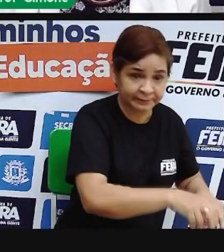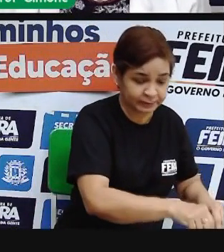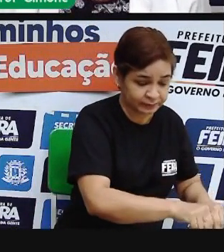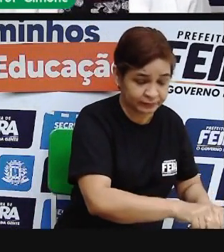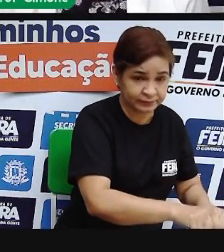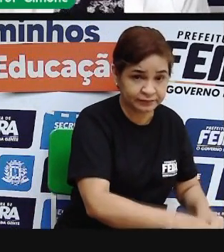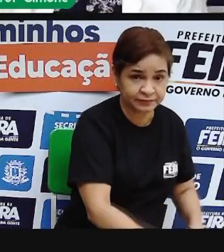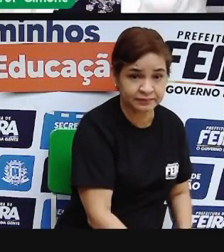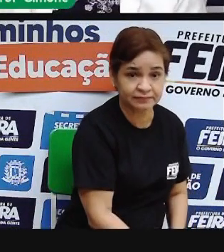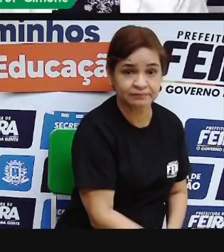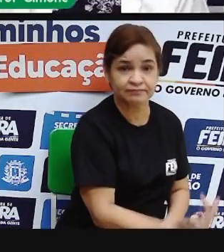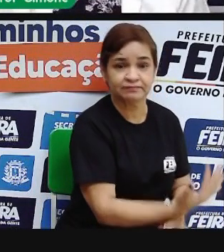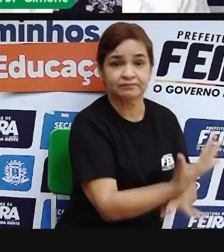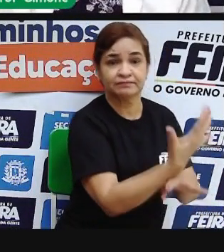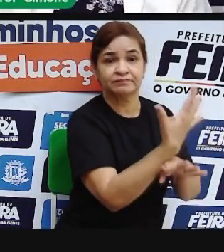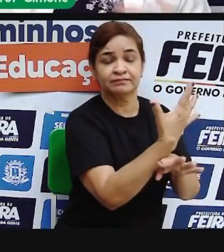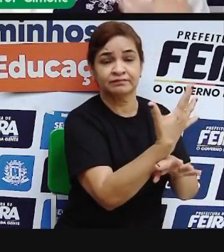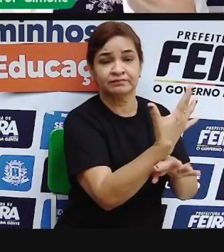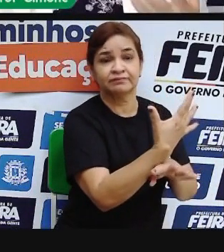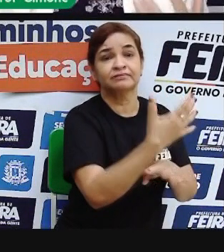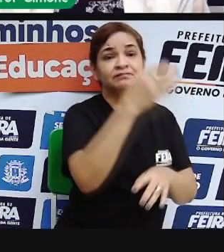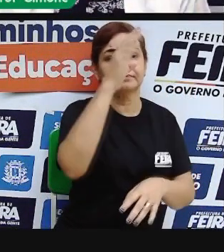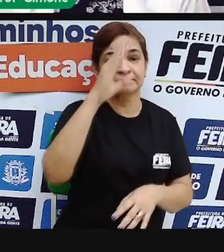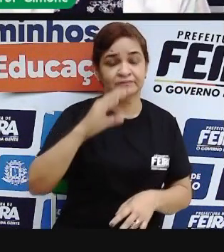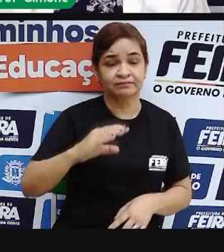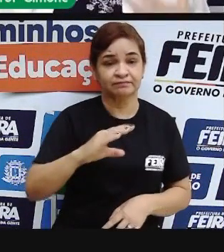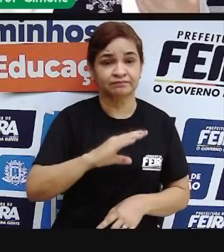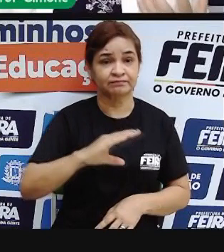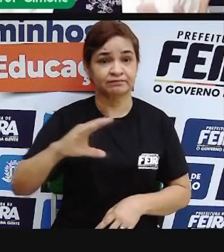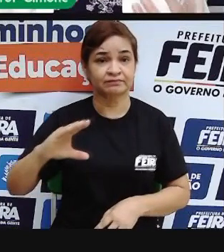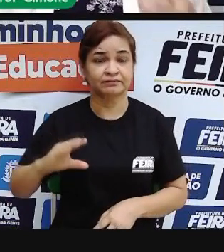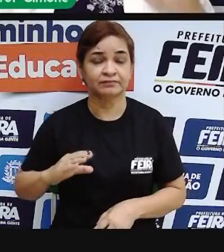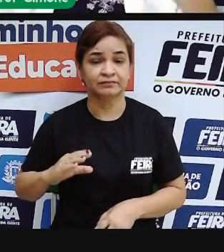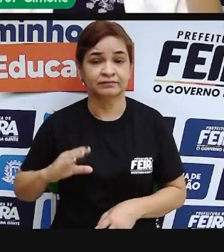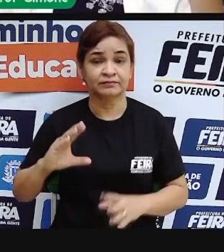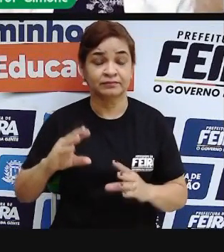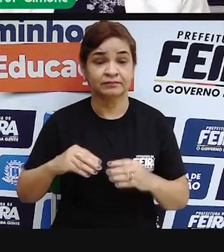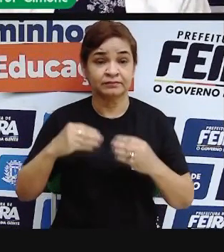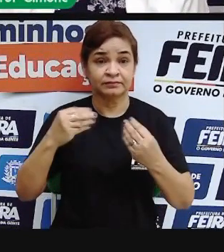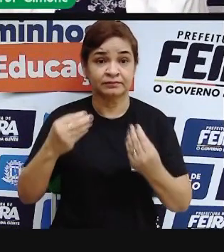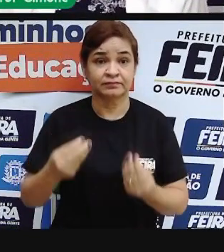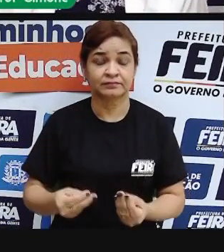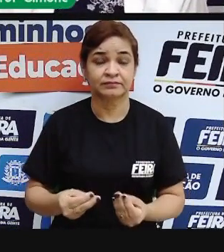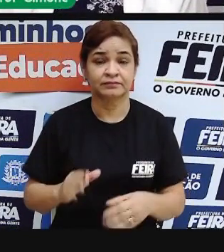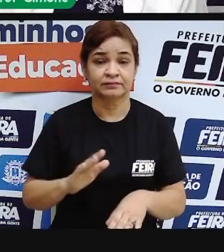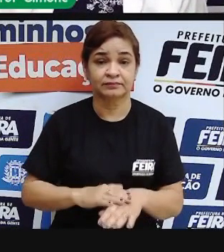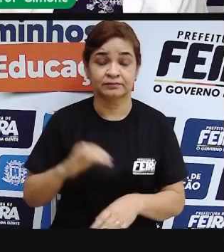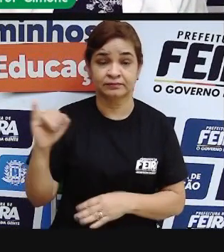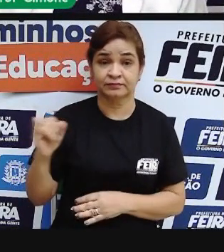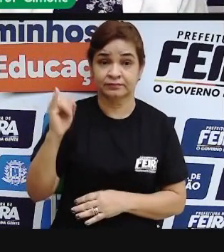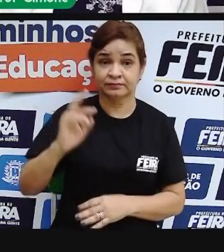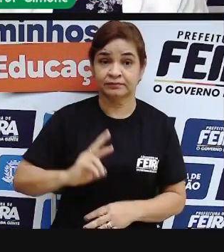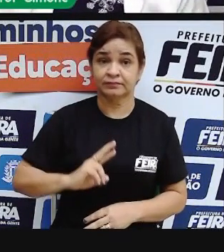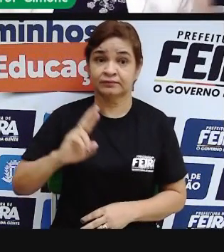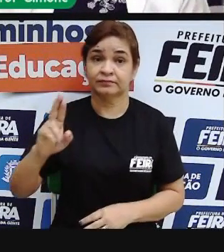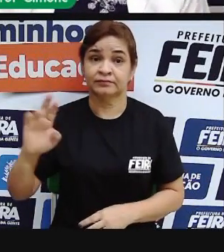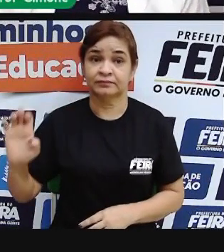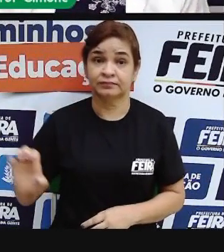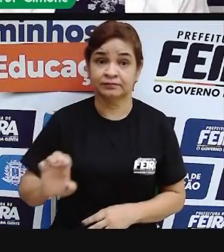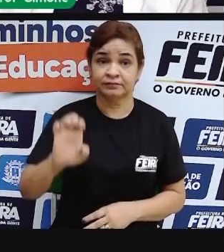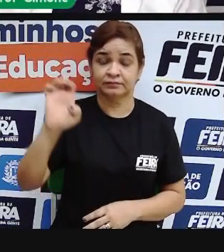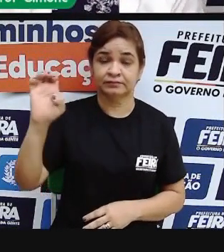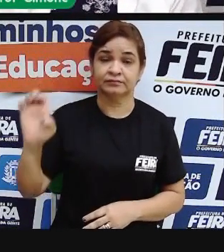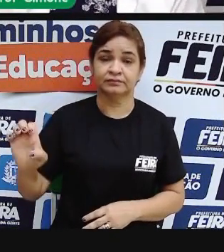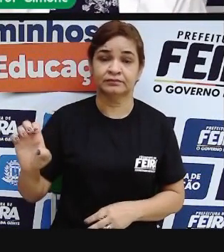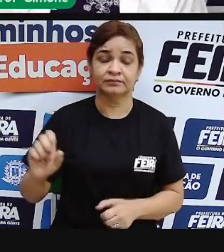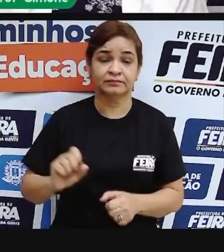plantio. E aí a Igreja Católica Cristã, quando se tornou a principal religiosidade europeia, foi